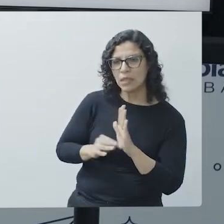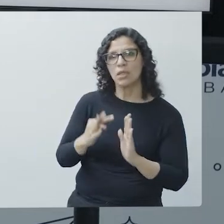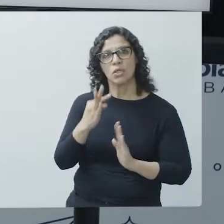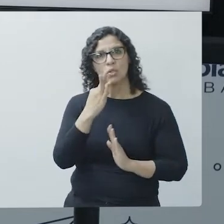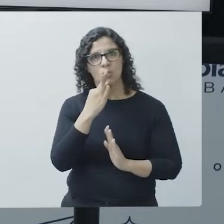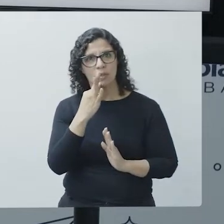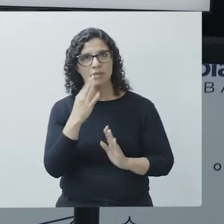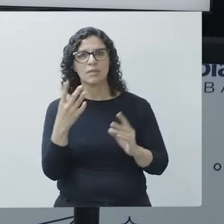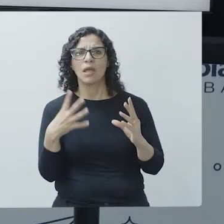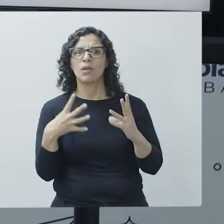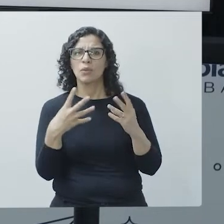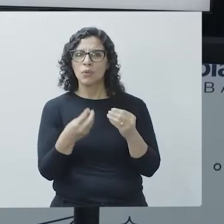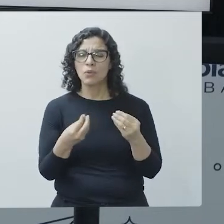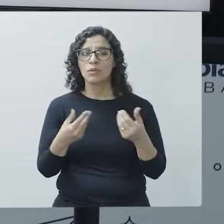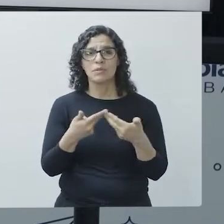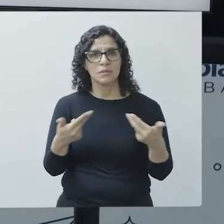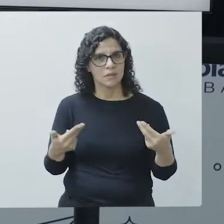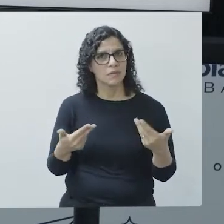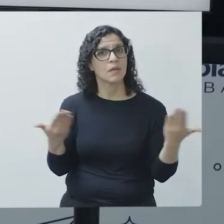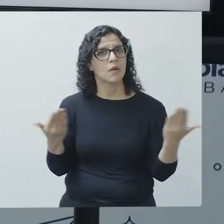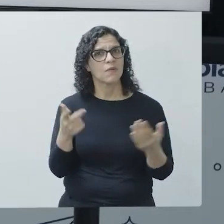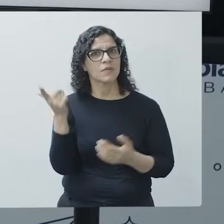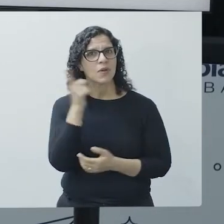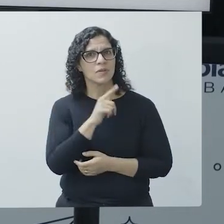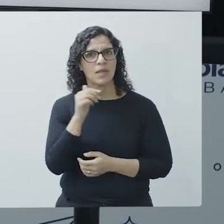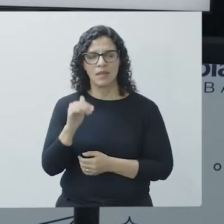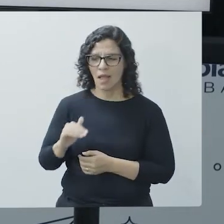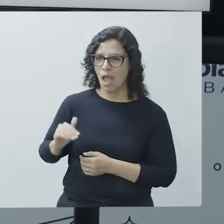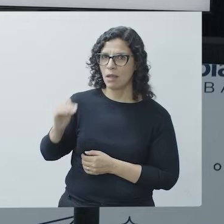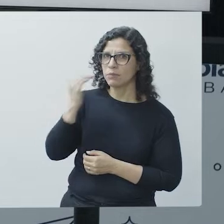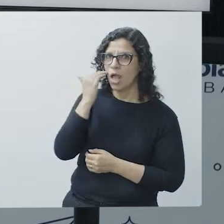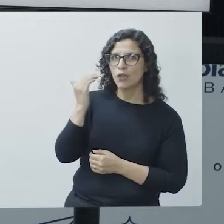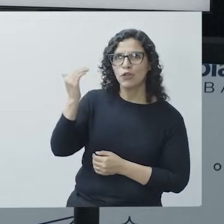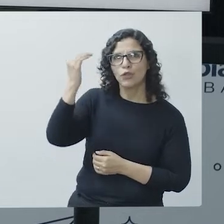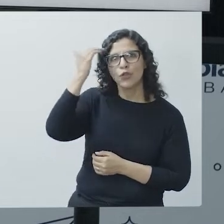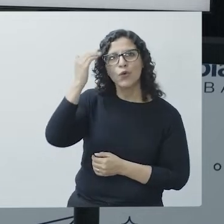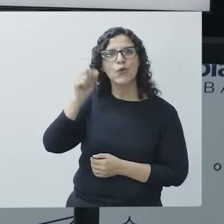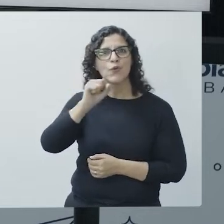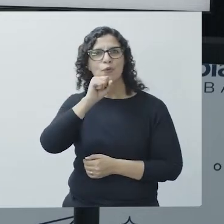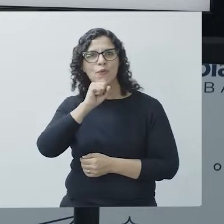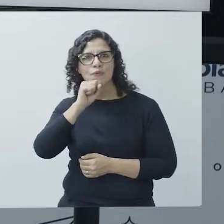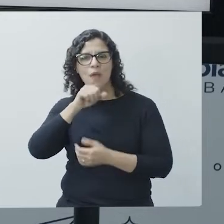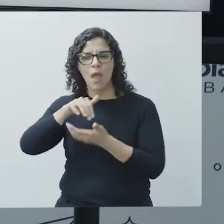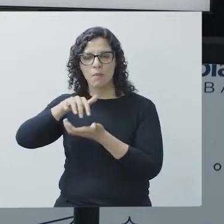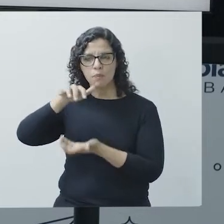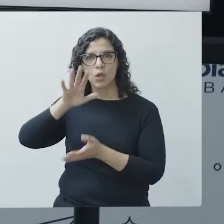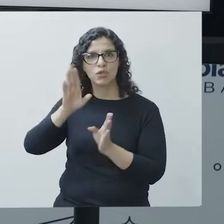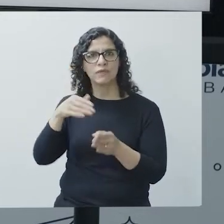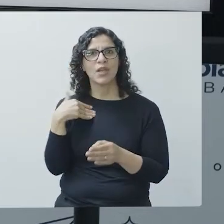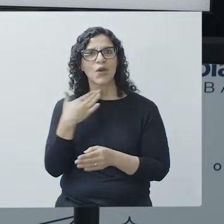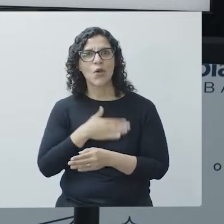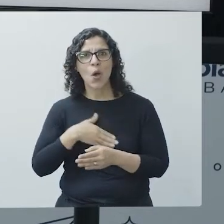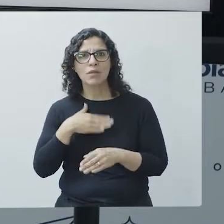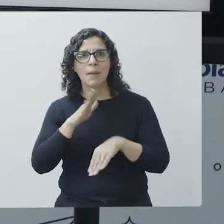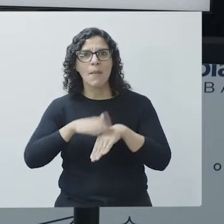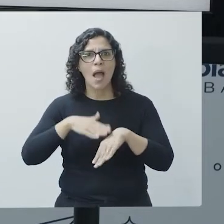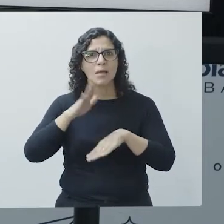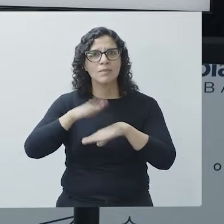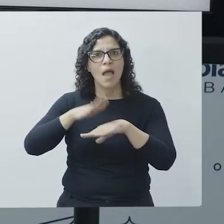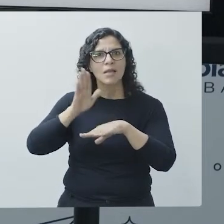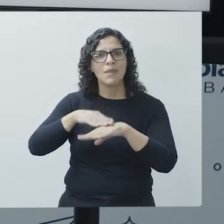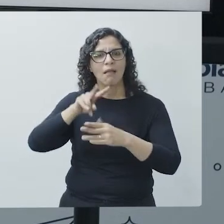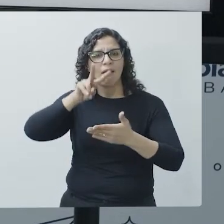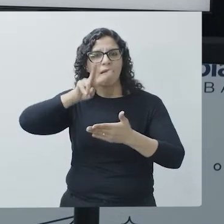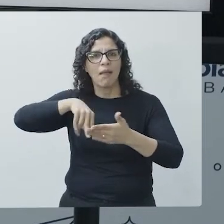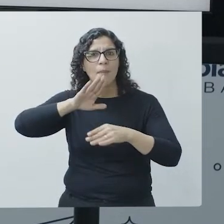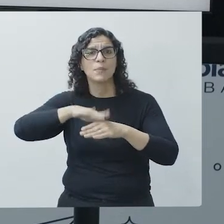conhecendo esses textos, e quando você for, à medida que você for envelhecendo, você vai gostando cada vez mais, porque